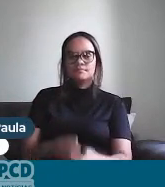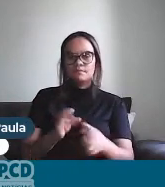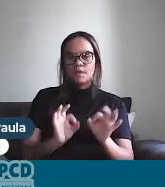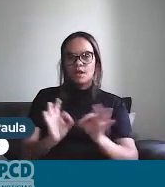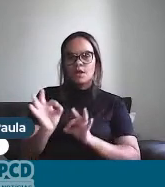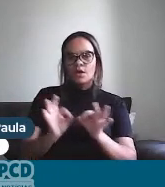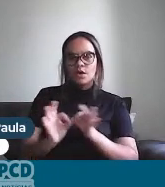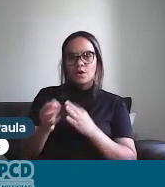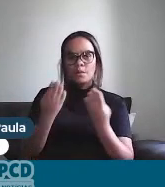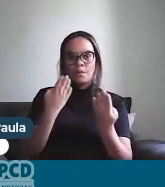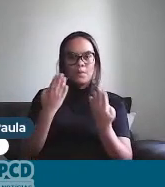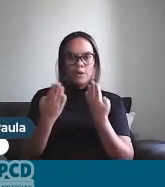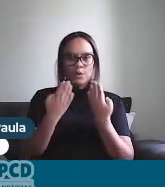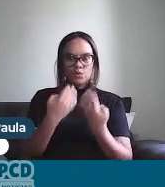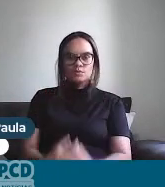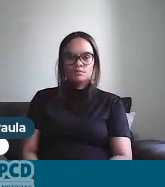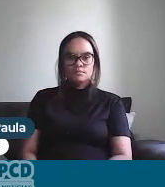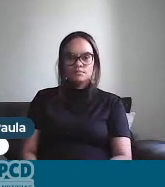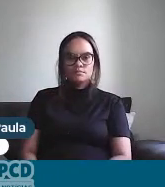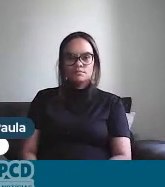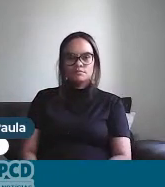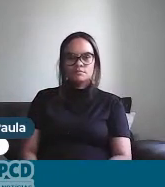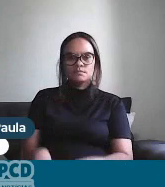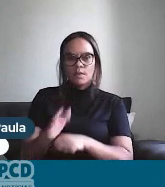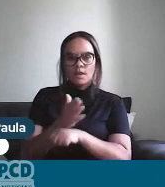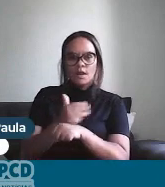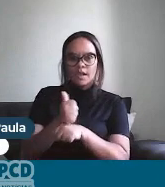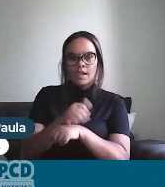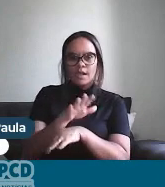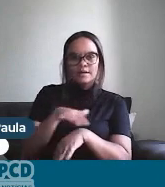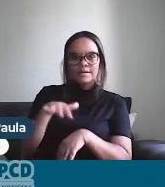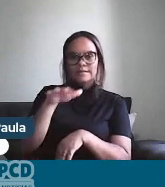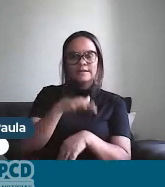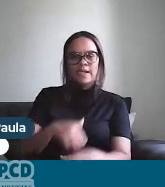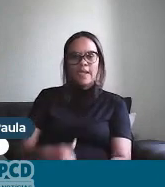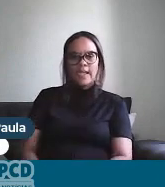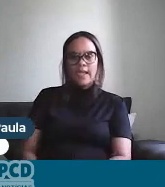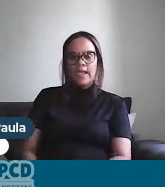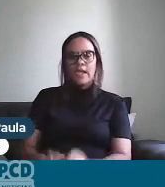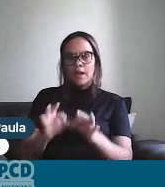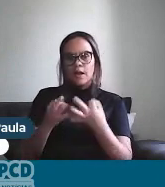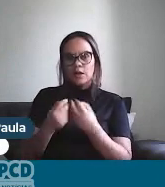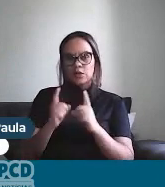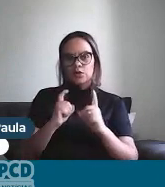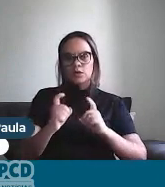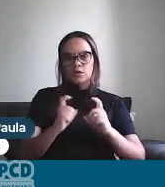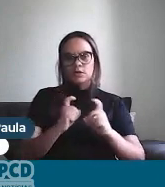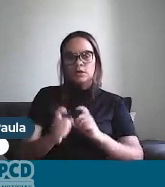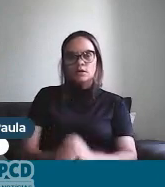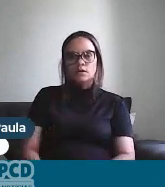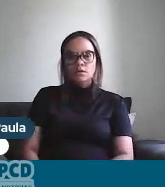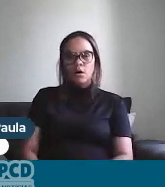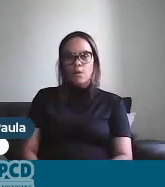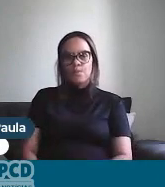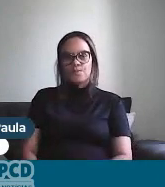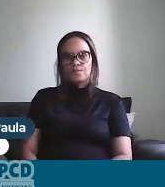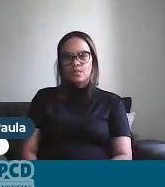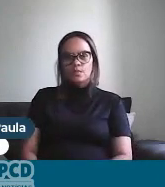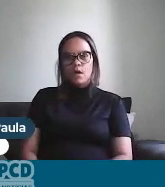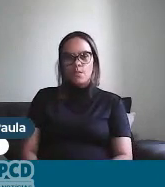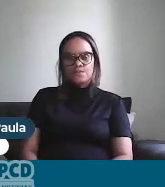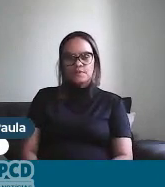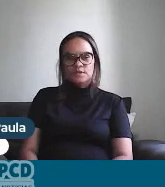por psicólogos, né, por profissionais que são da área, e os pais que se reúnem. Depois a gente tem, tudo tem